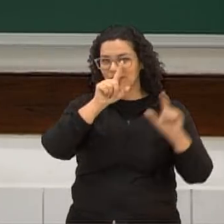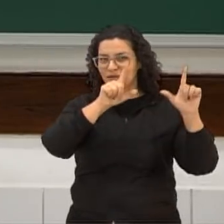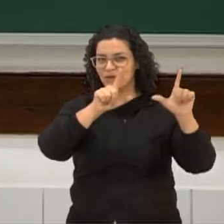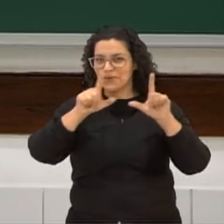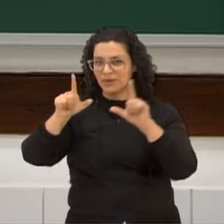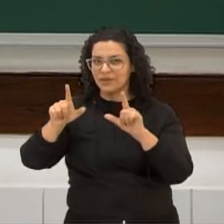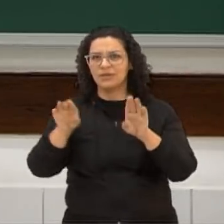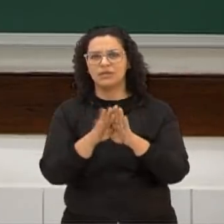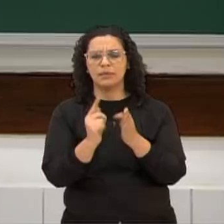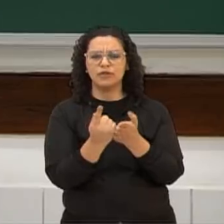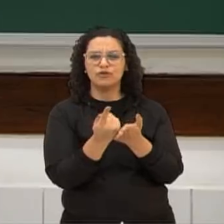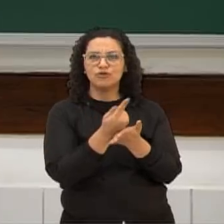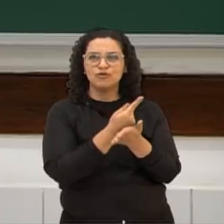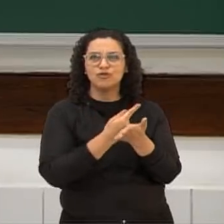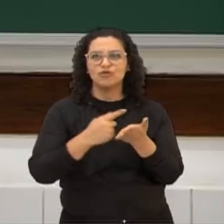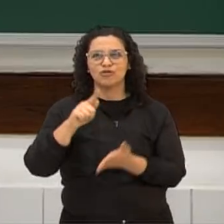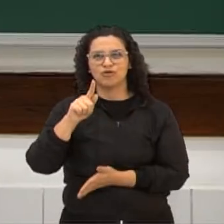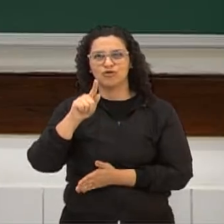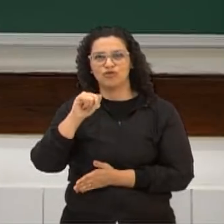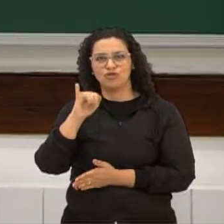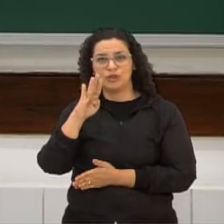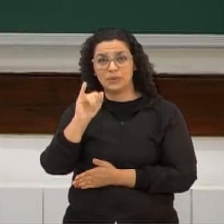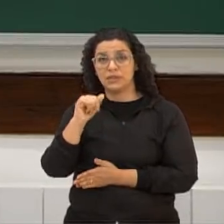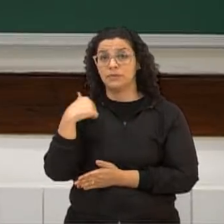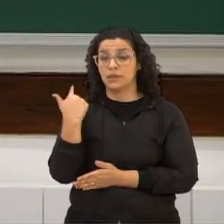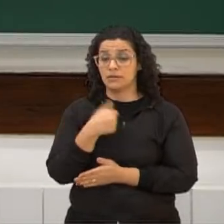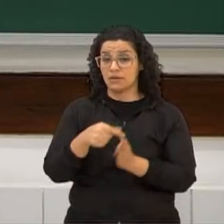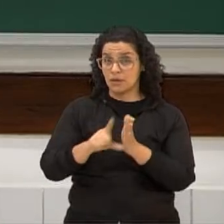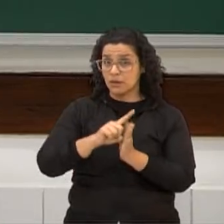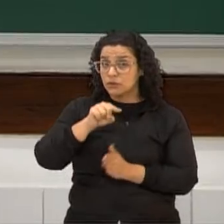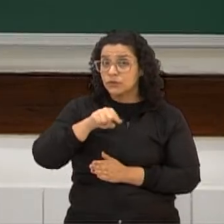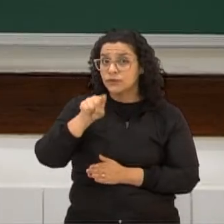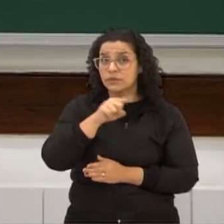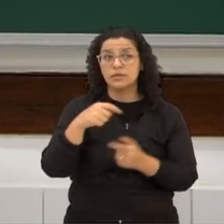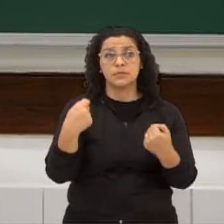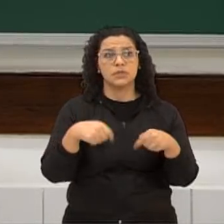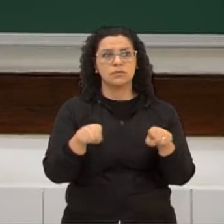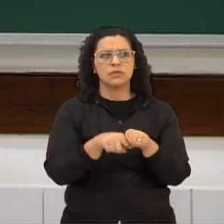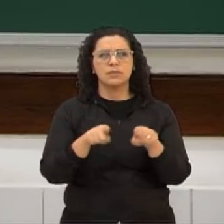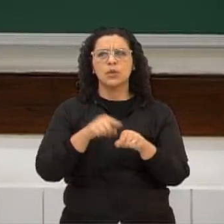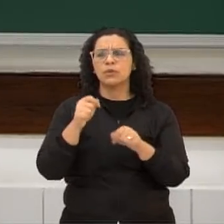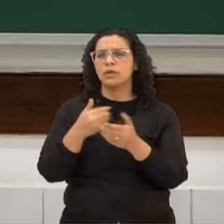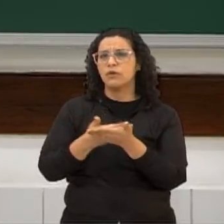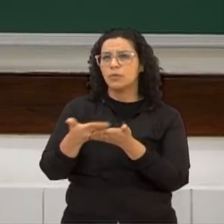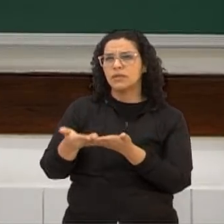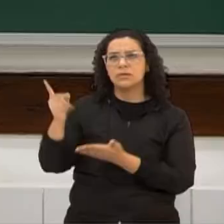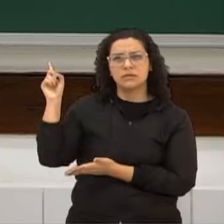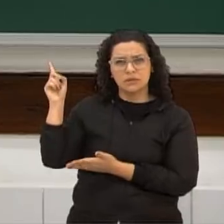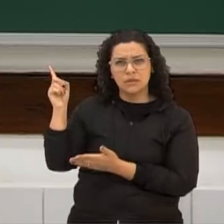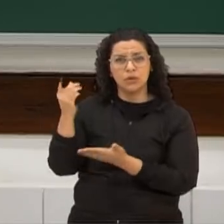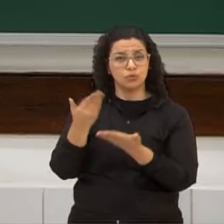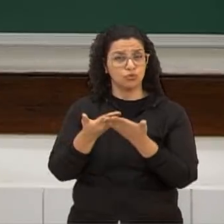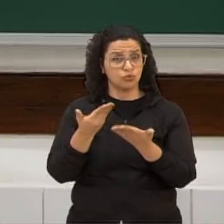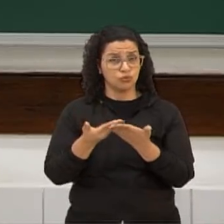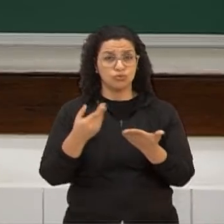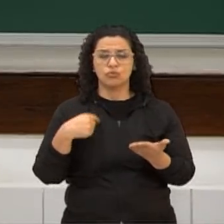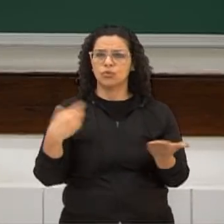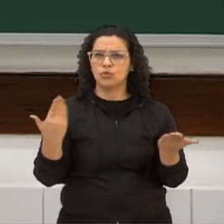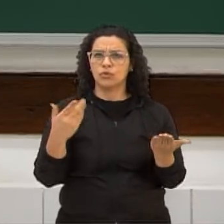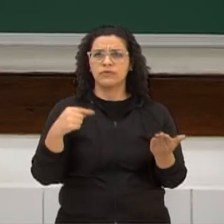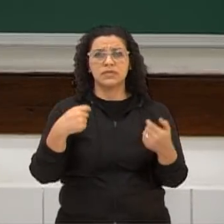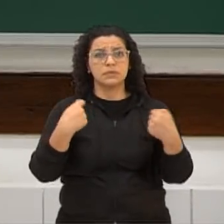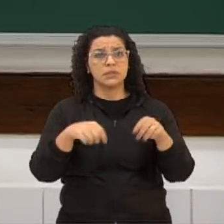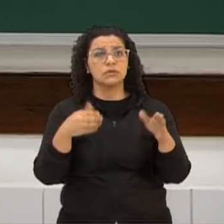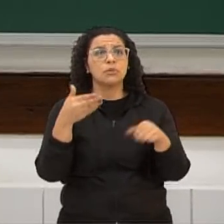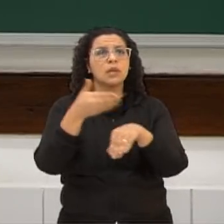o gibi, nós vamos ver essas características, tá? Mas antes, antes de nós iniciarmos nossa aula, lembrando que vocês